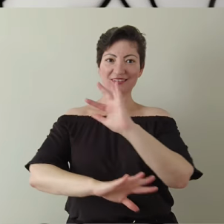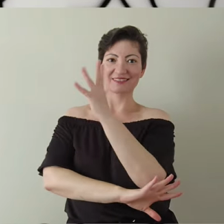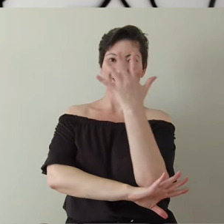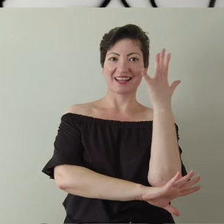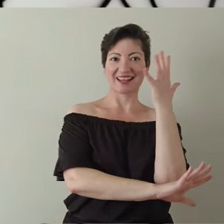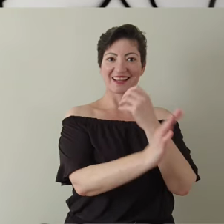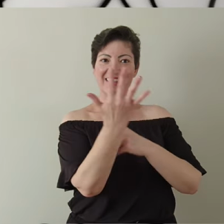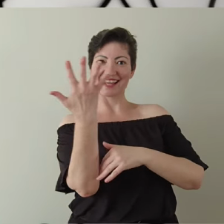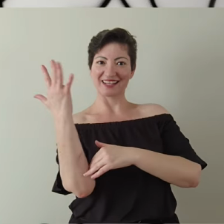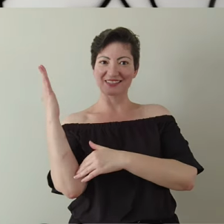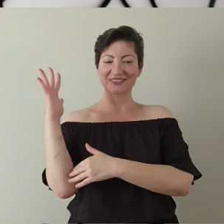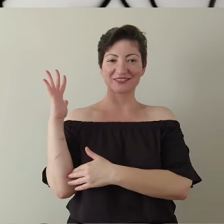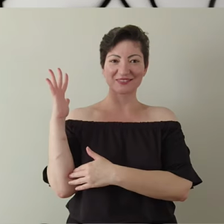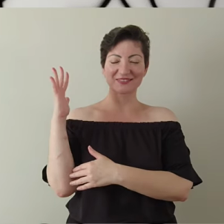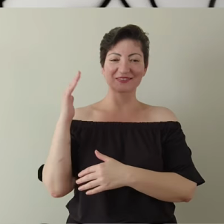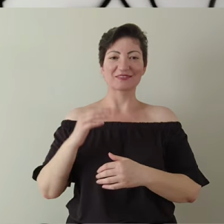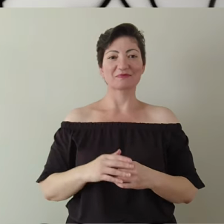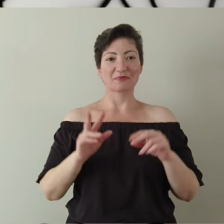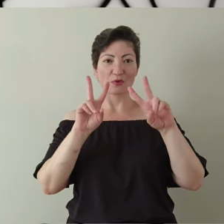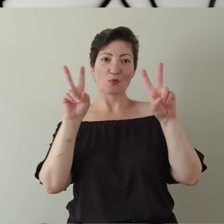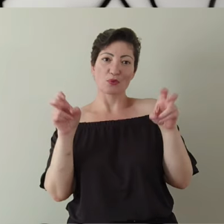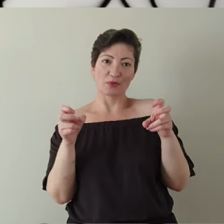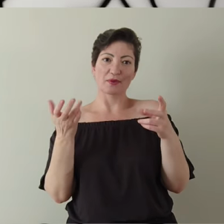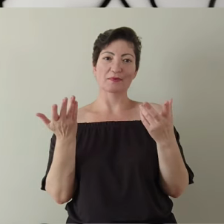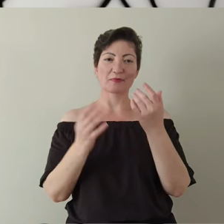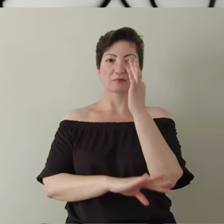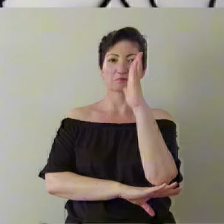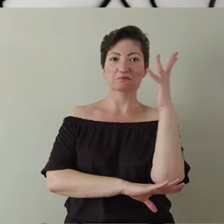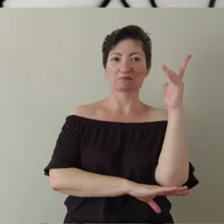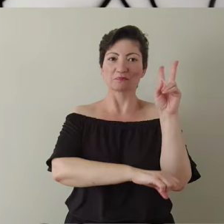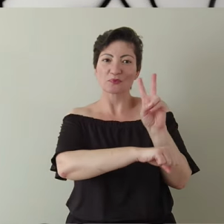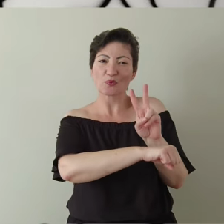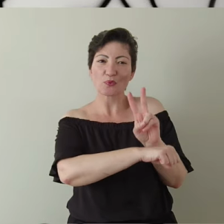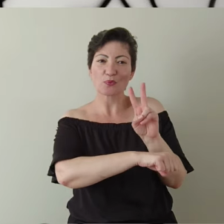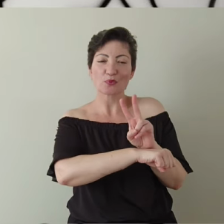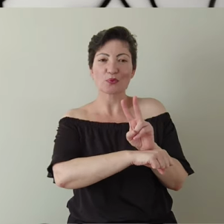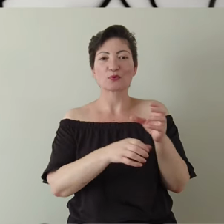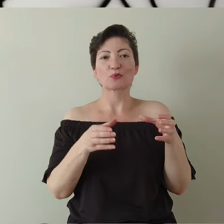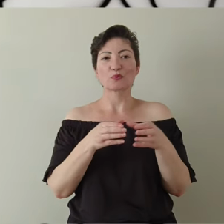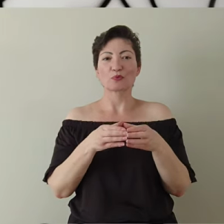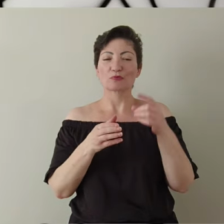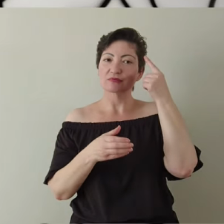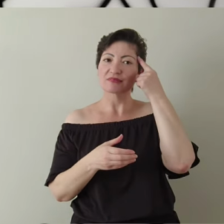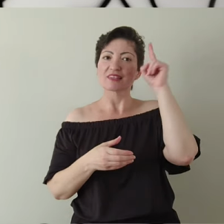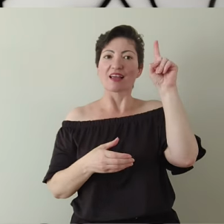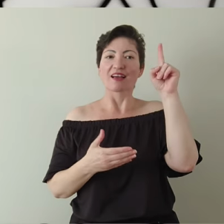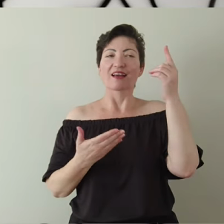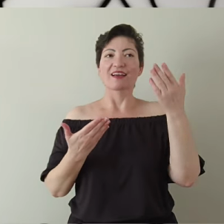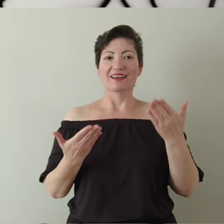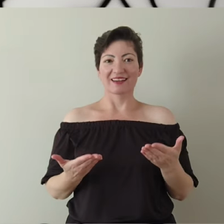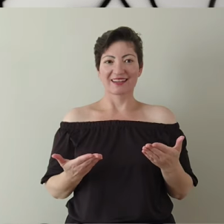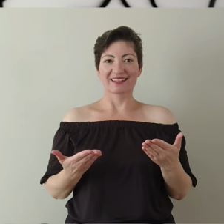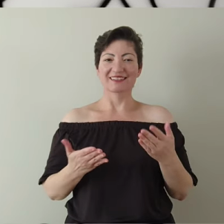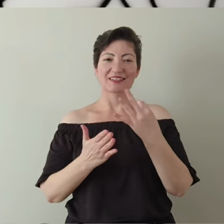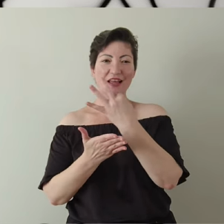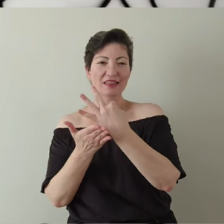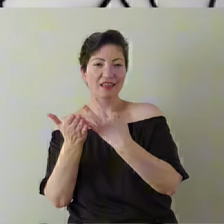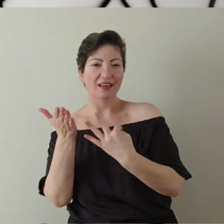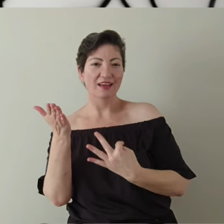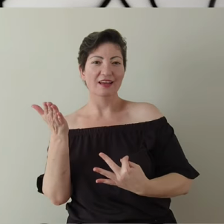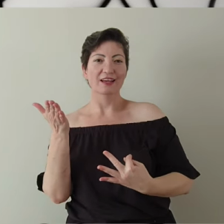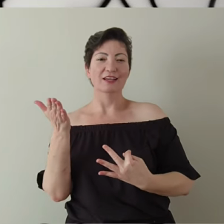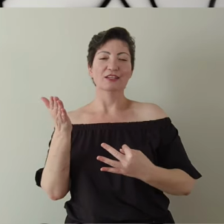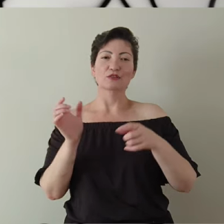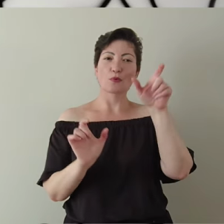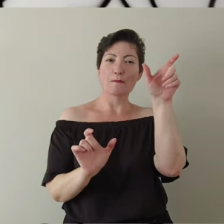né? E aí foi uma criação em conjunto, onde a gente começou a criar ideias de texto, né?